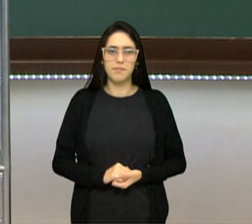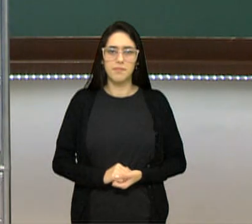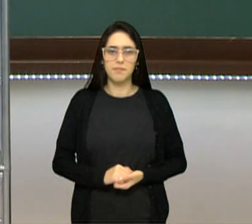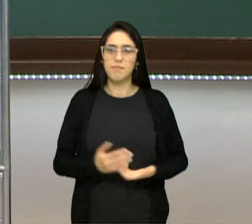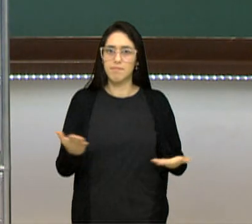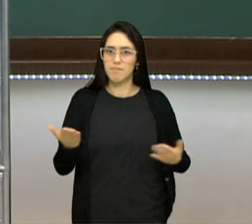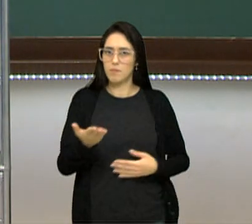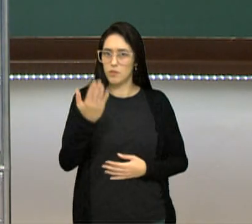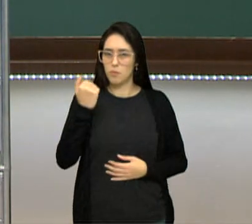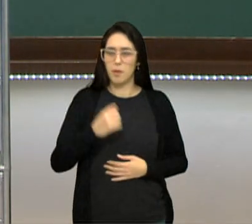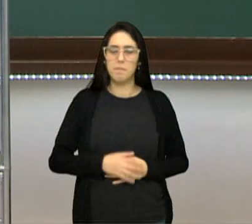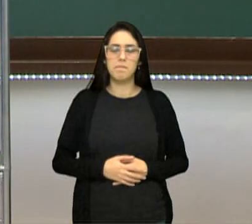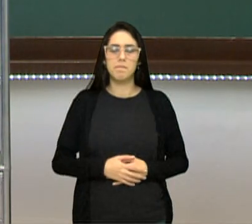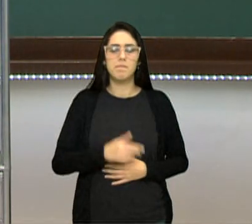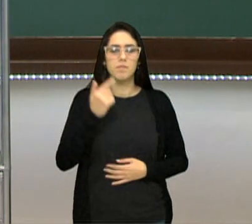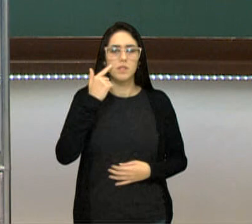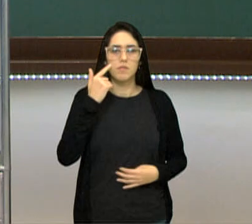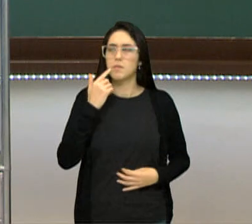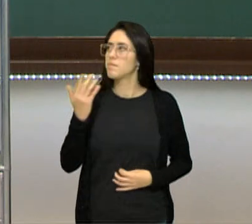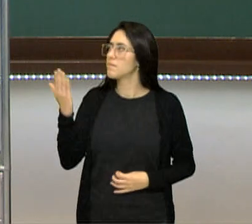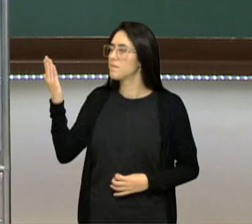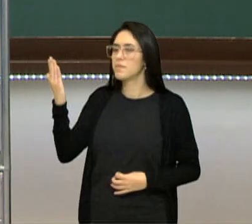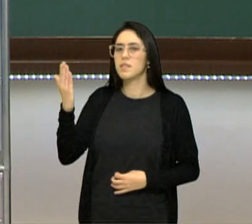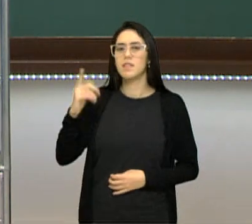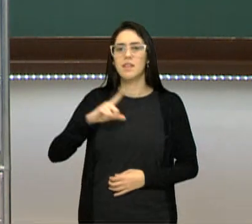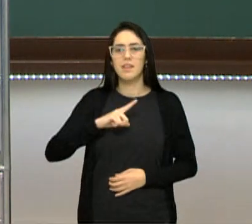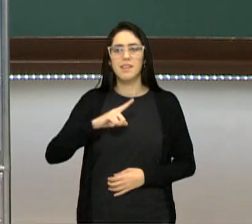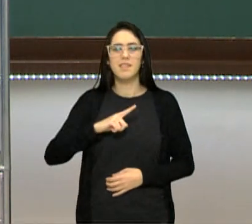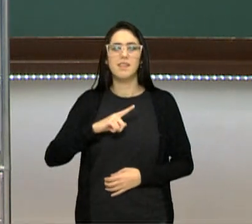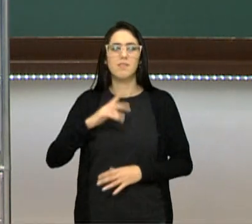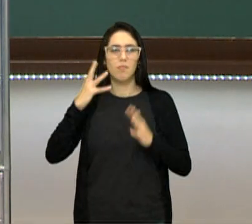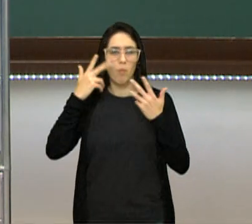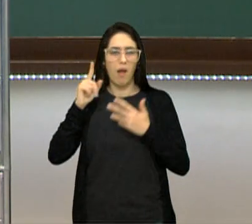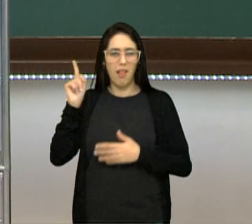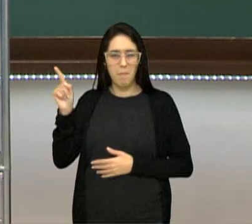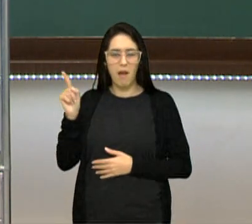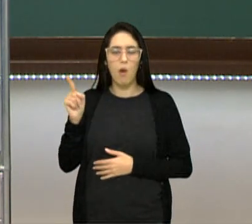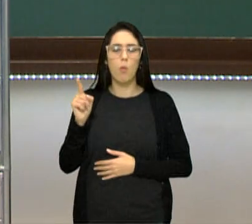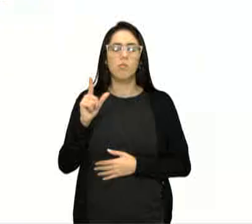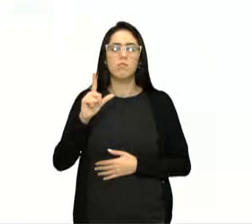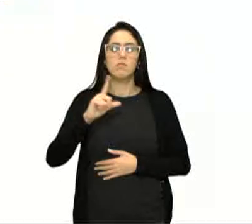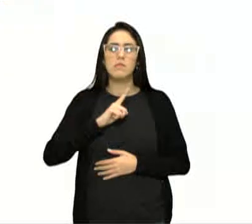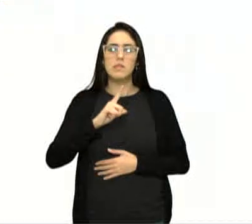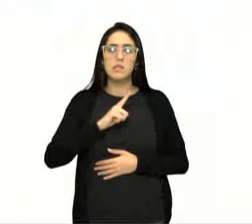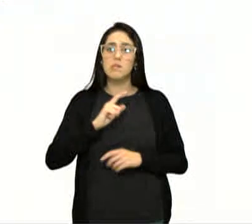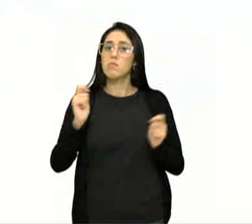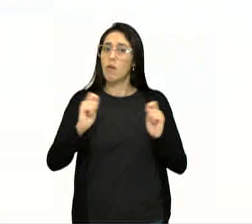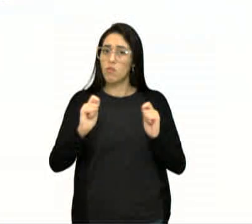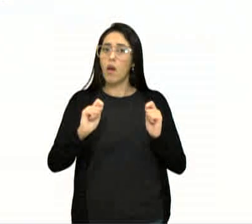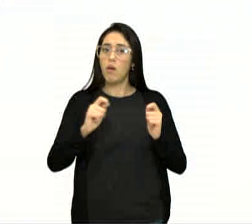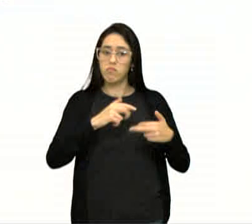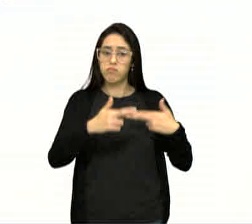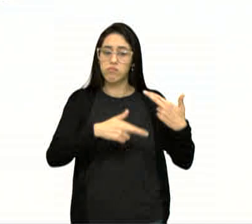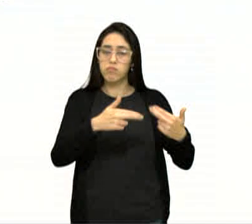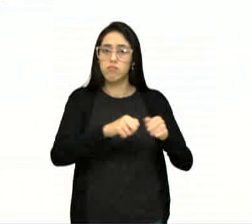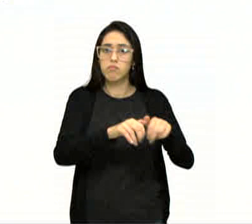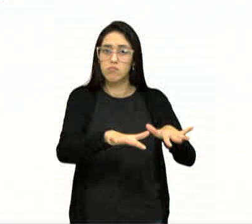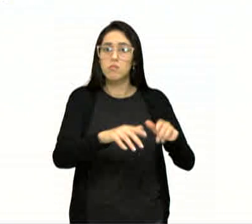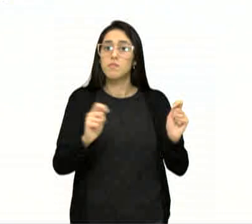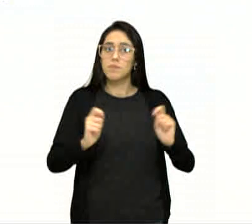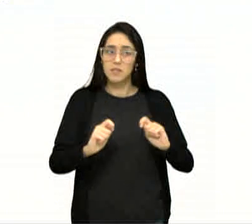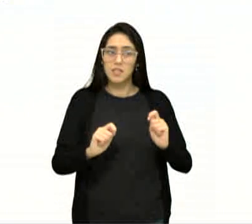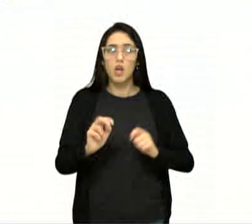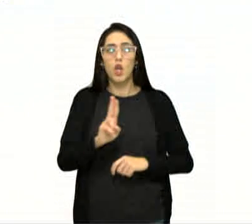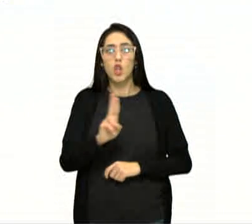Então vamos lá, galera. Então, com relação ali ao dragão de Komodo, sim, é possível. A partenogênese refere-se a um tipo de